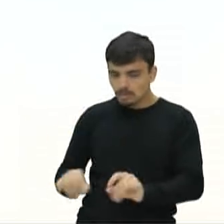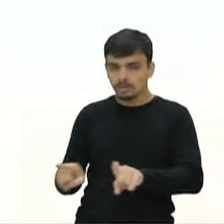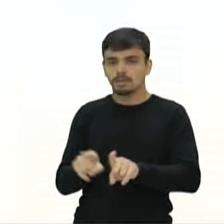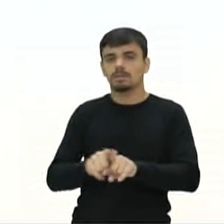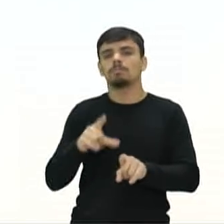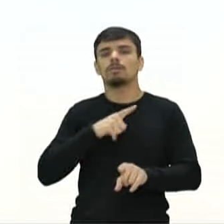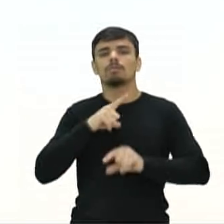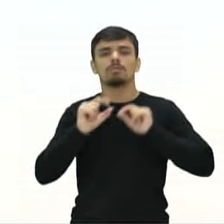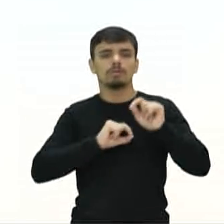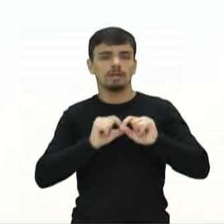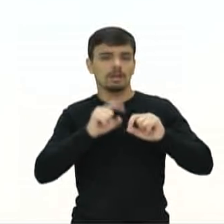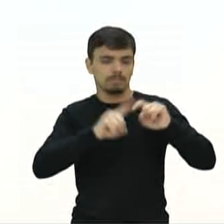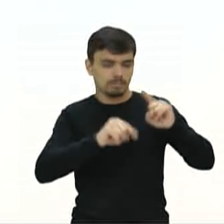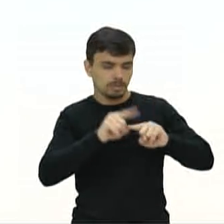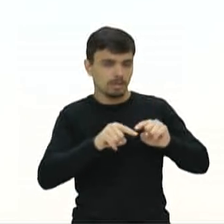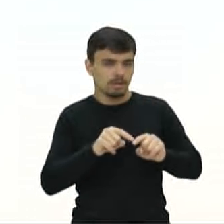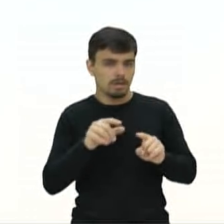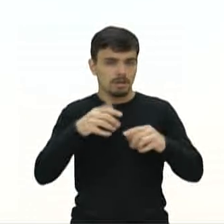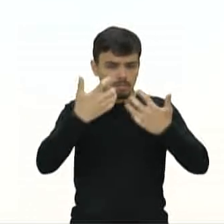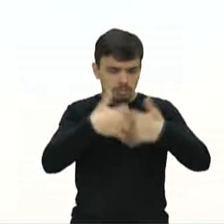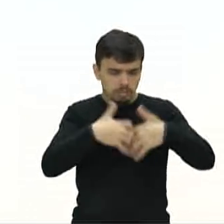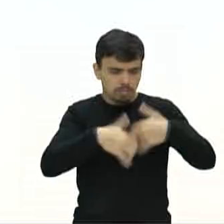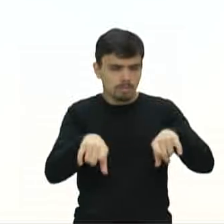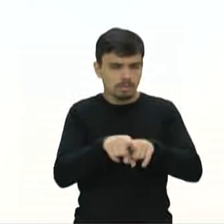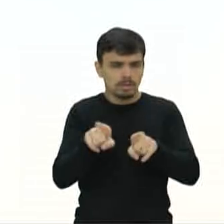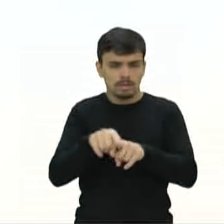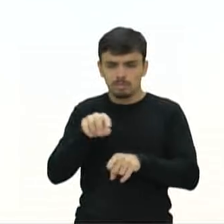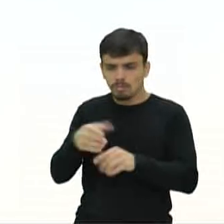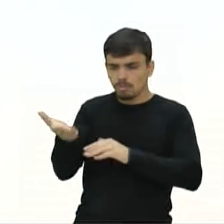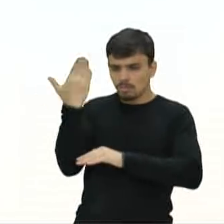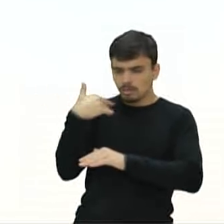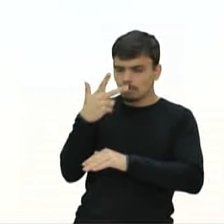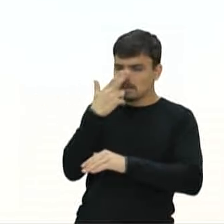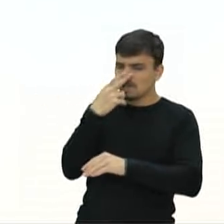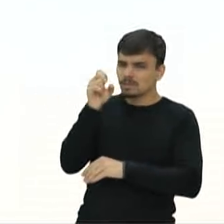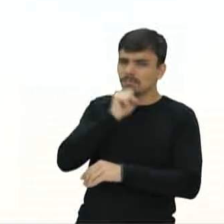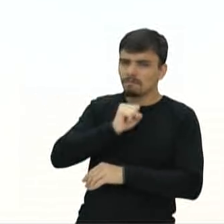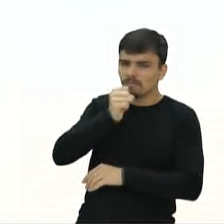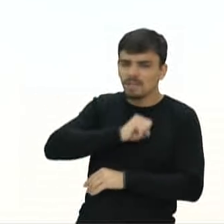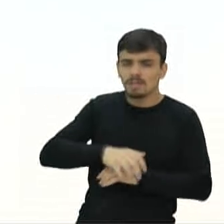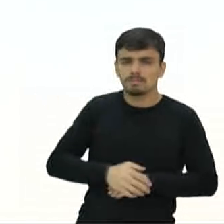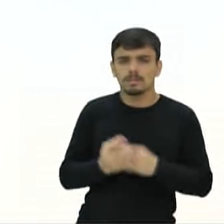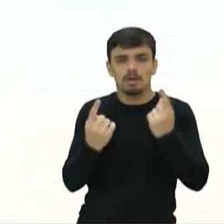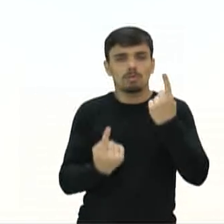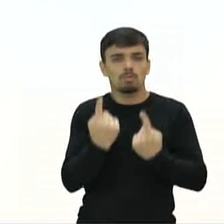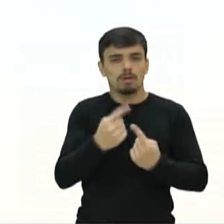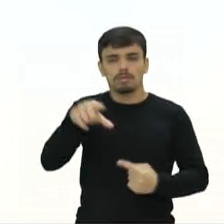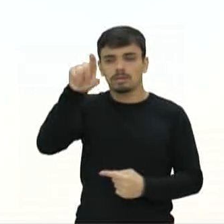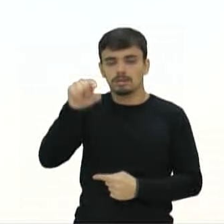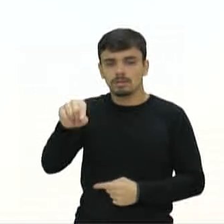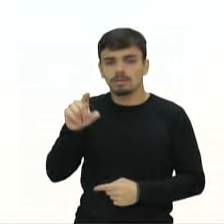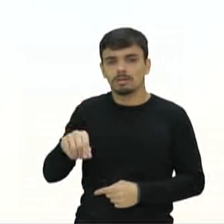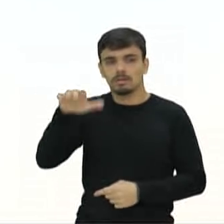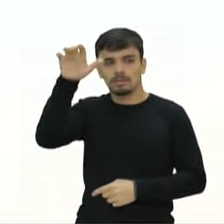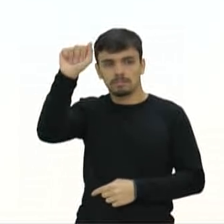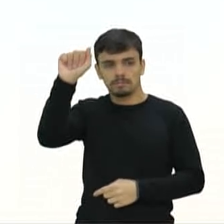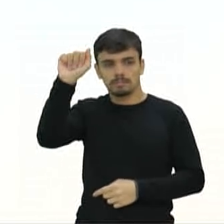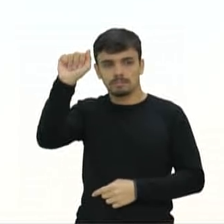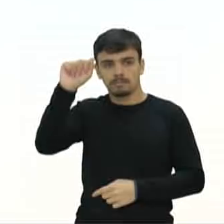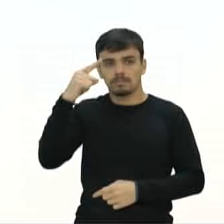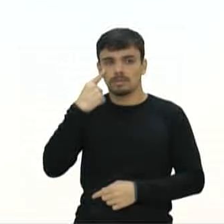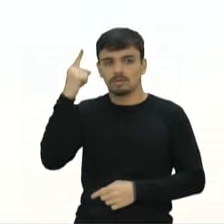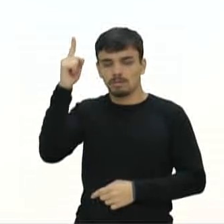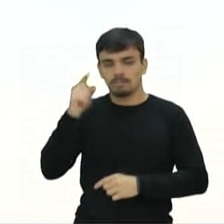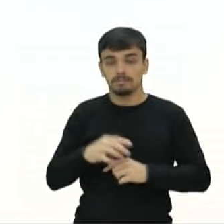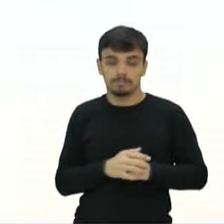mudanças funcionais, dando aos produtos antigos aspecto de ultrapassado. Qual a alternativa que você acha? Letra A,